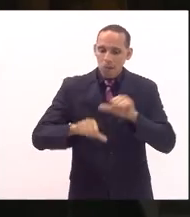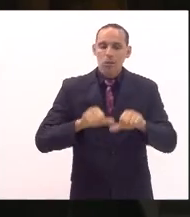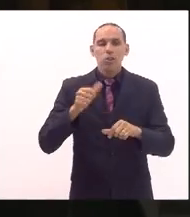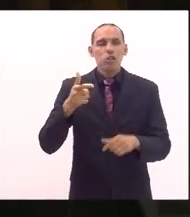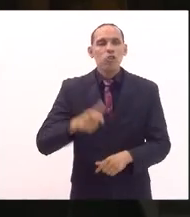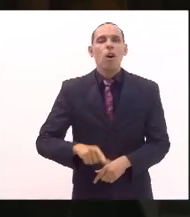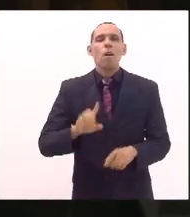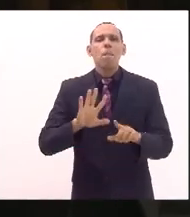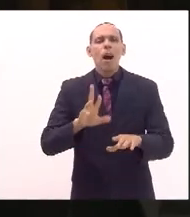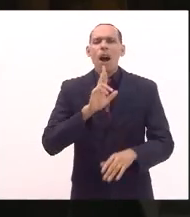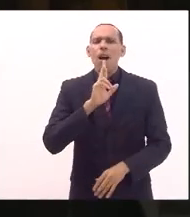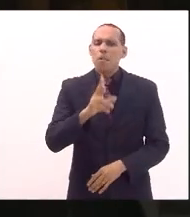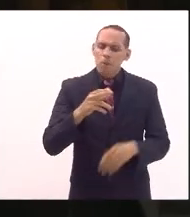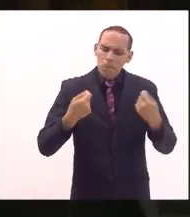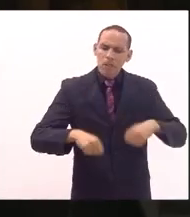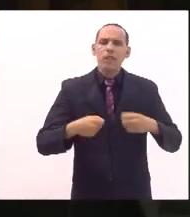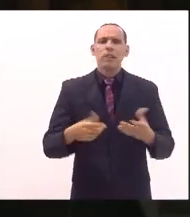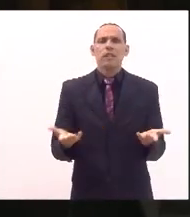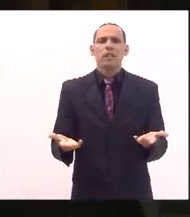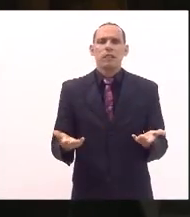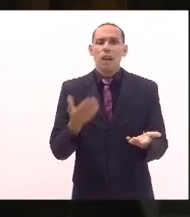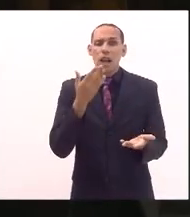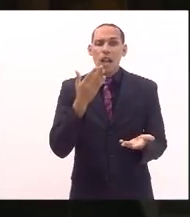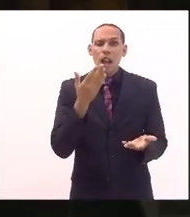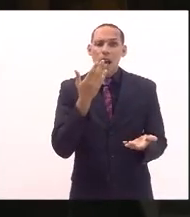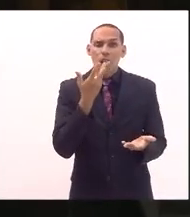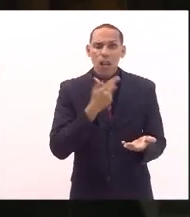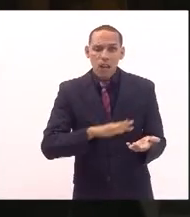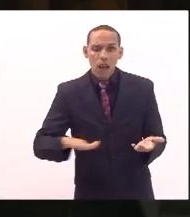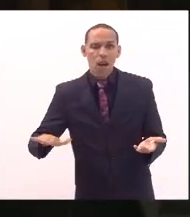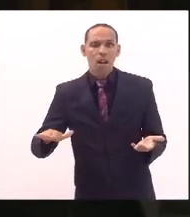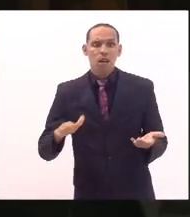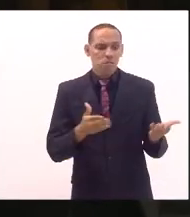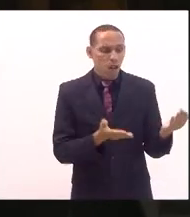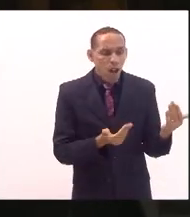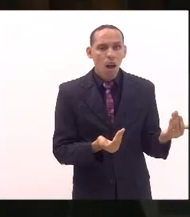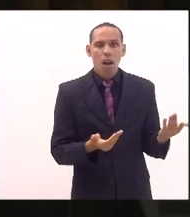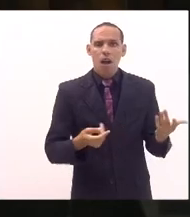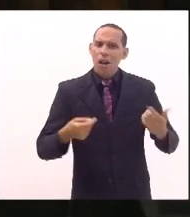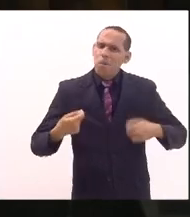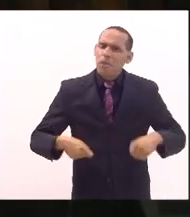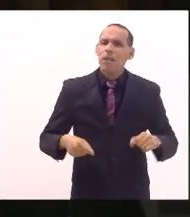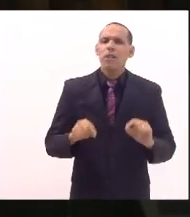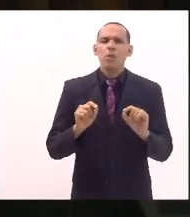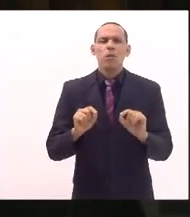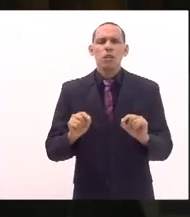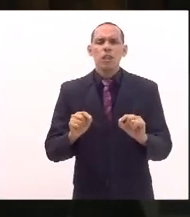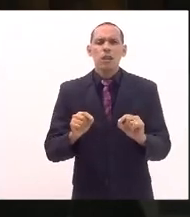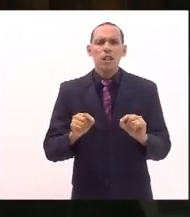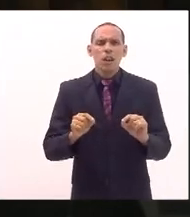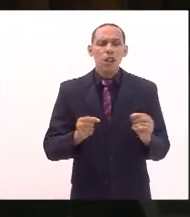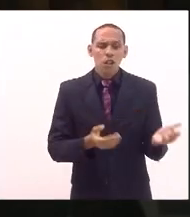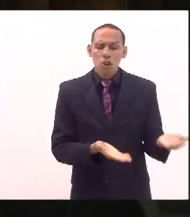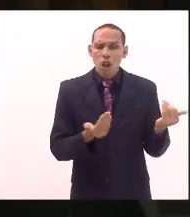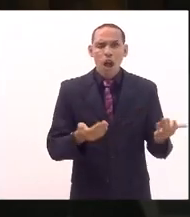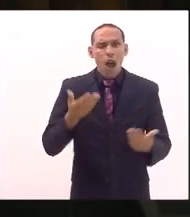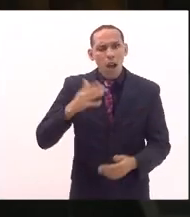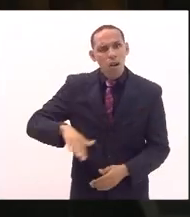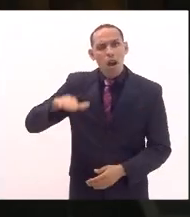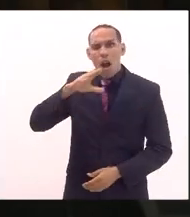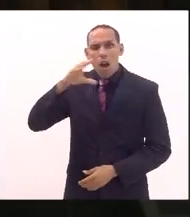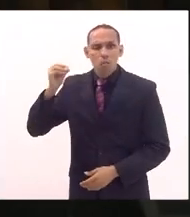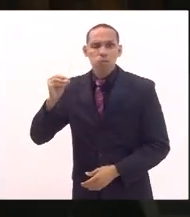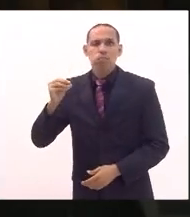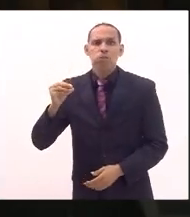não pode continuar deixando nossas crianças adolescentes Oi jovens e adultos sem Professor